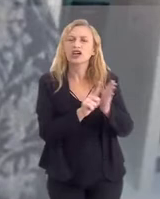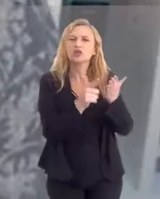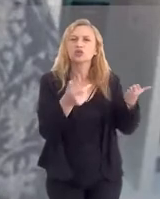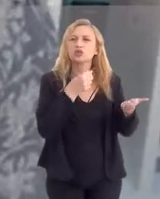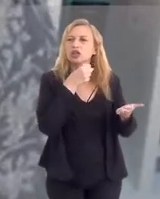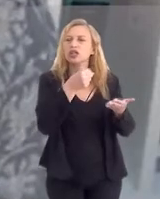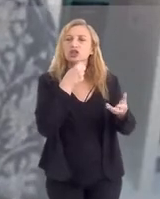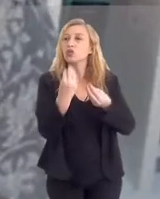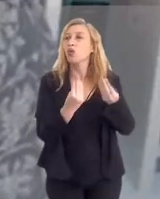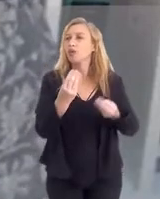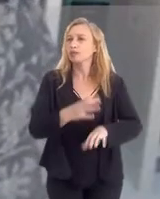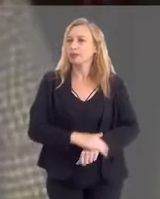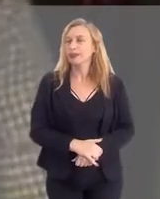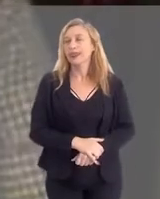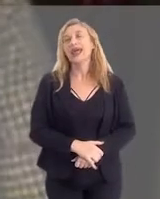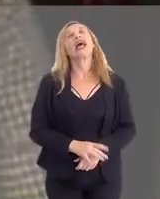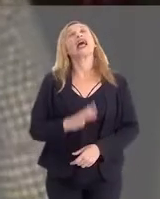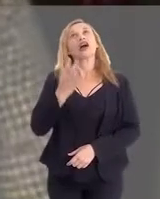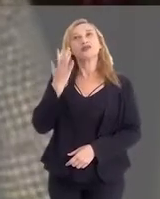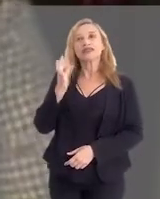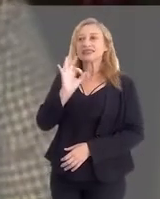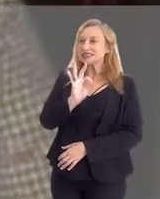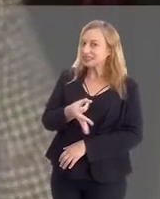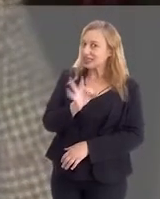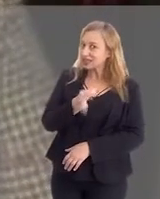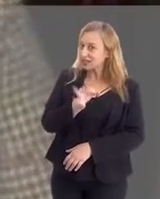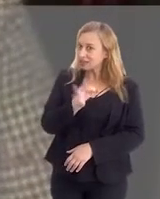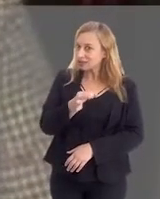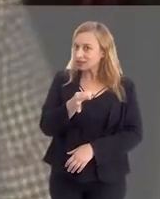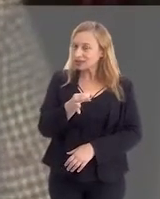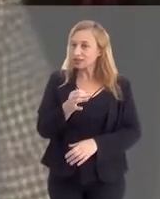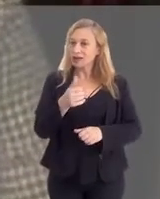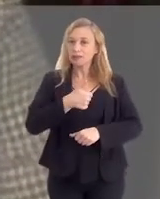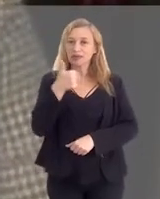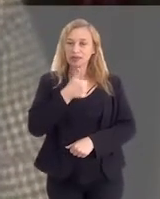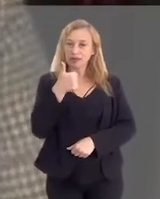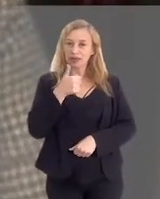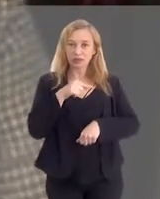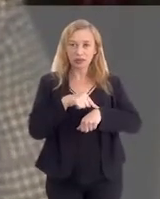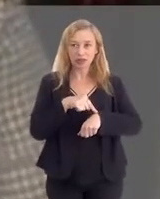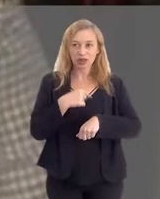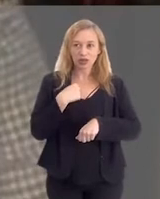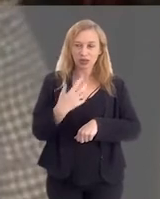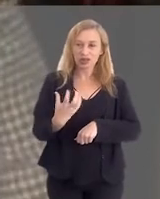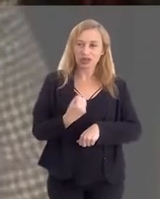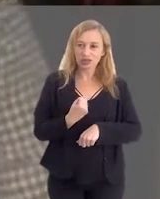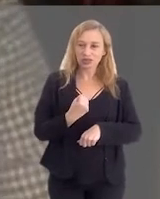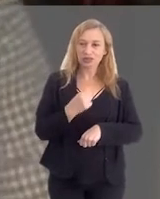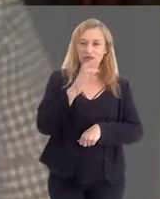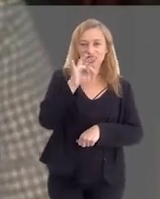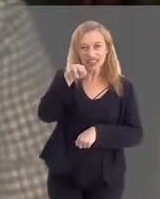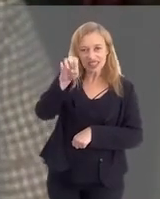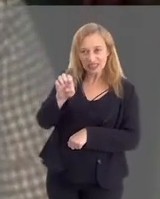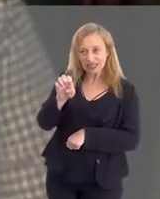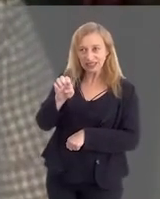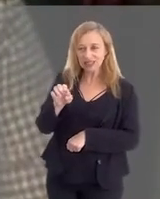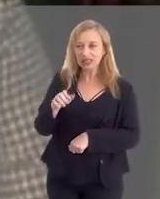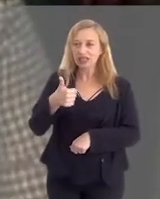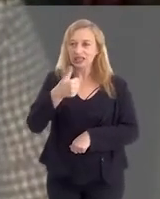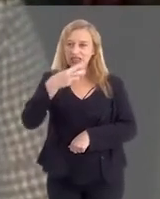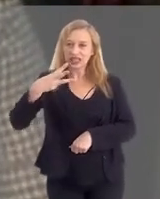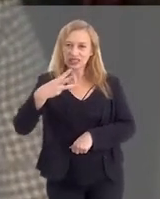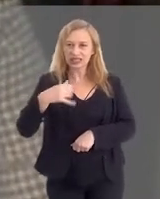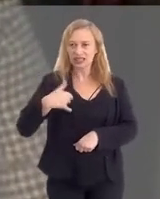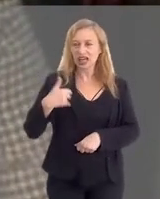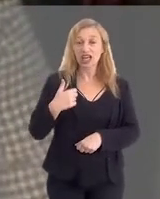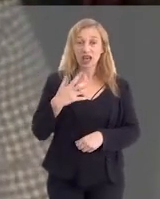estudar jornalismo? Então, talvez tenha sido exatamente esse primeiro fanzine que eu recebi quando eu tinha 13